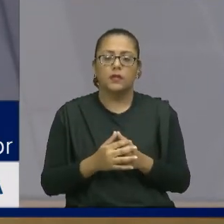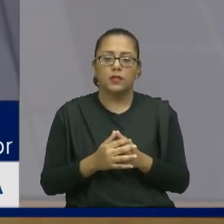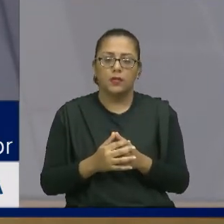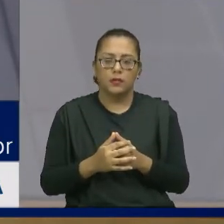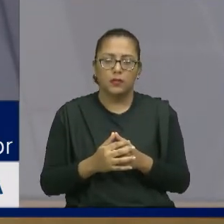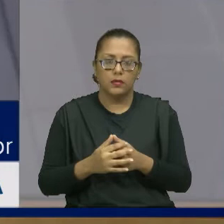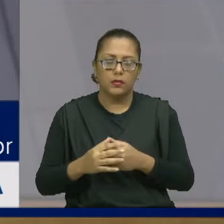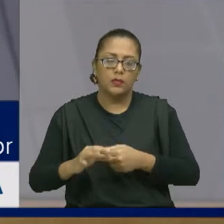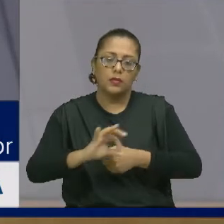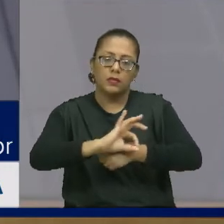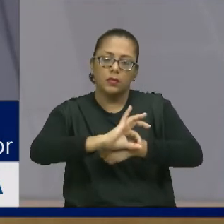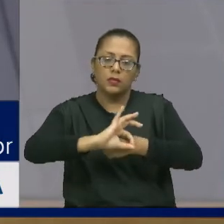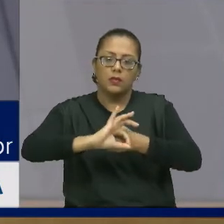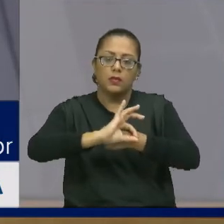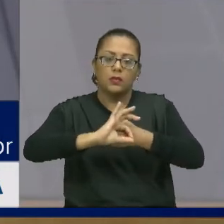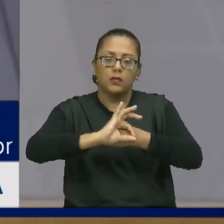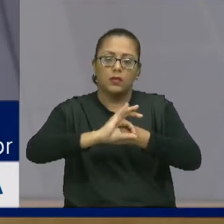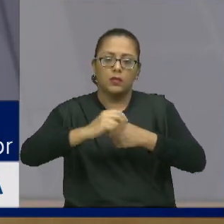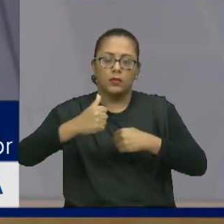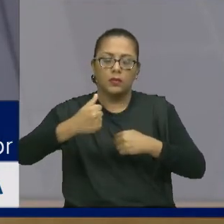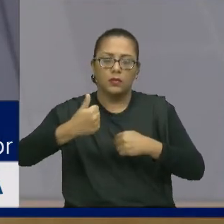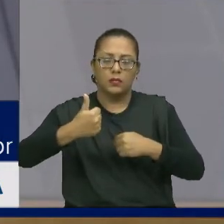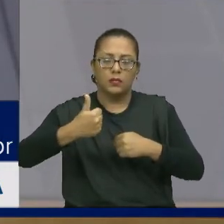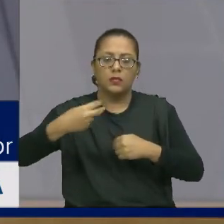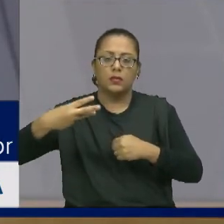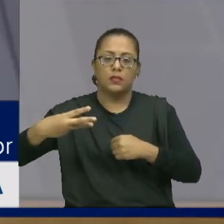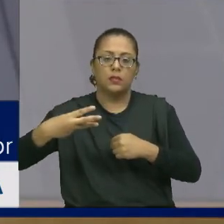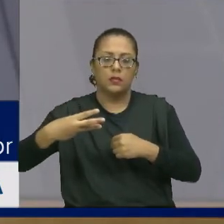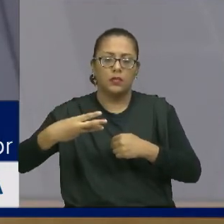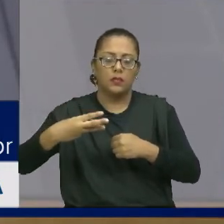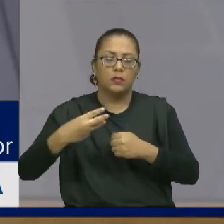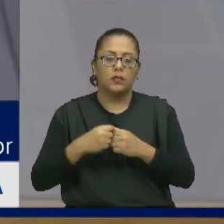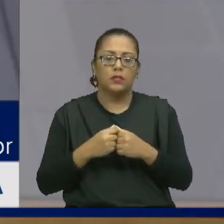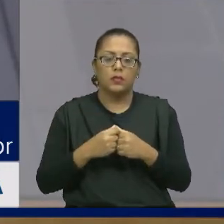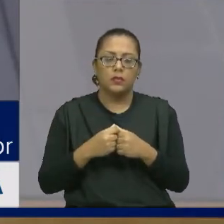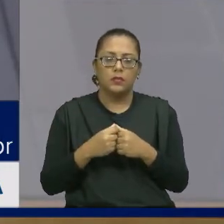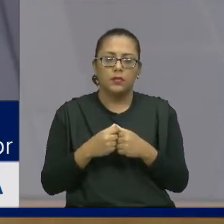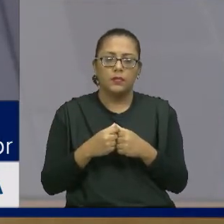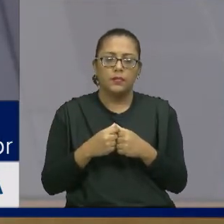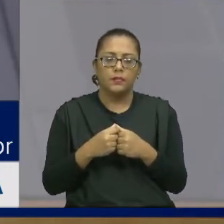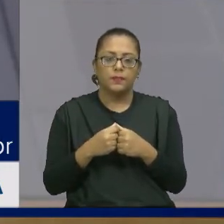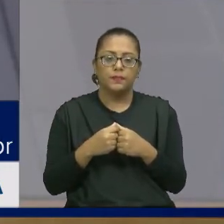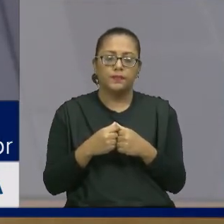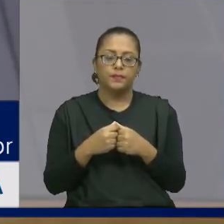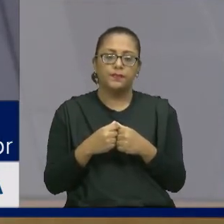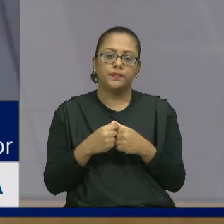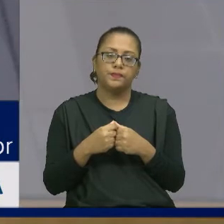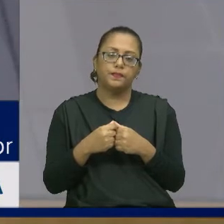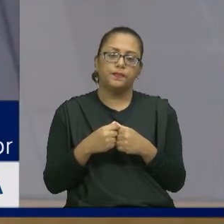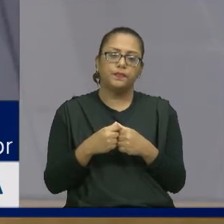13º, ou 13, conforme abaixo. PL